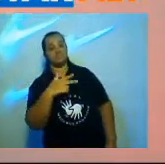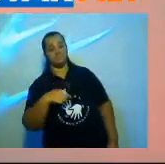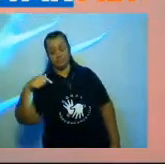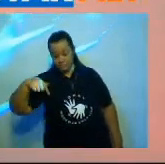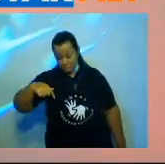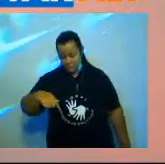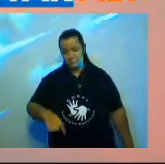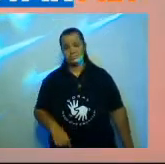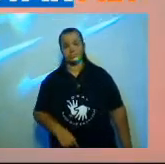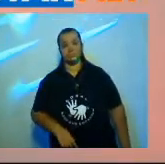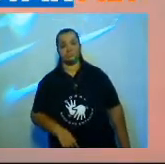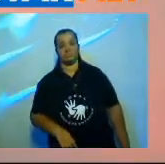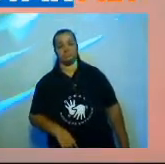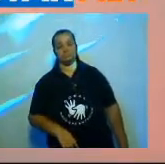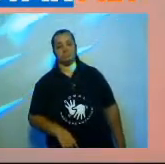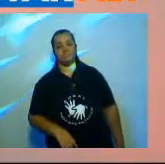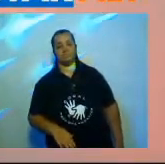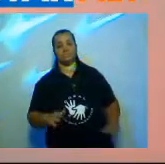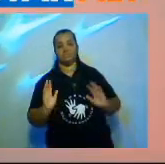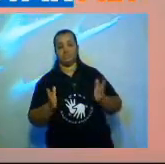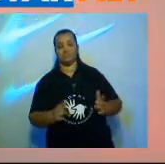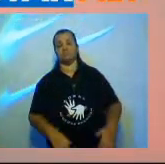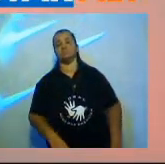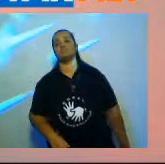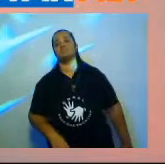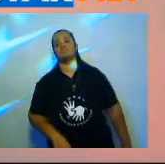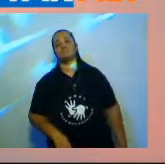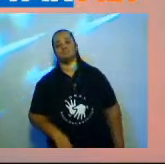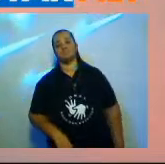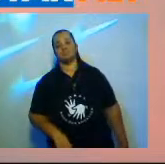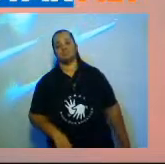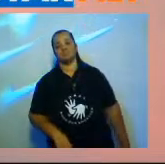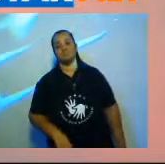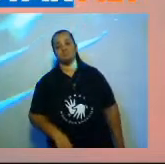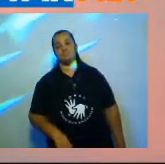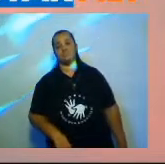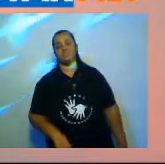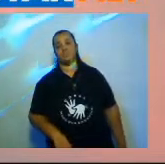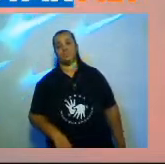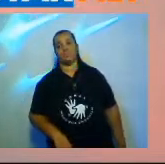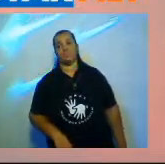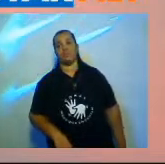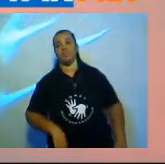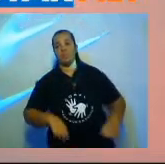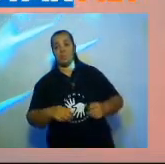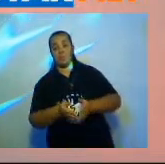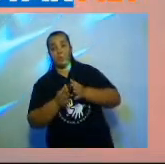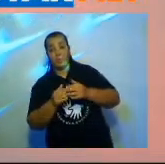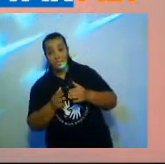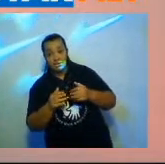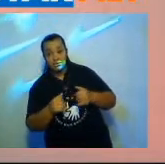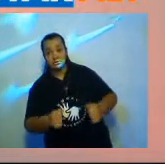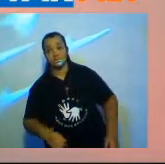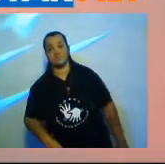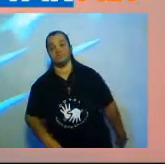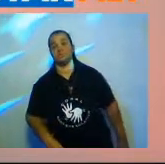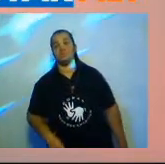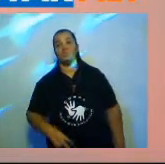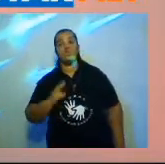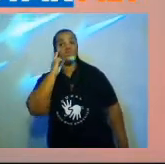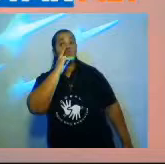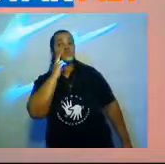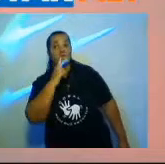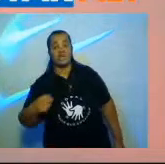ganhadores. A partir desse momento já está valendo para você, tá bem? E para quem está em casa, está de fim de fazer uma pedida bem bacana, olha isso daqui, chope de